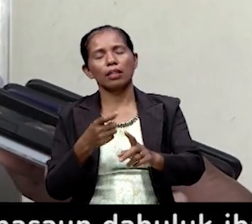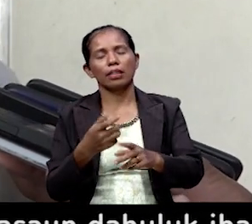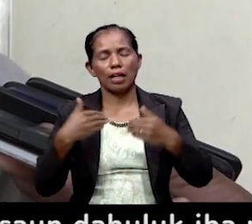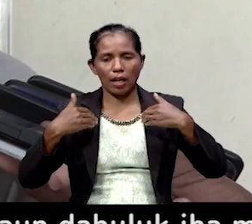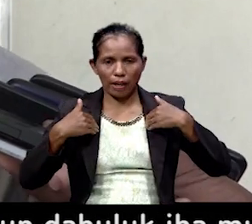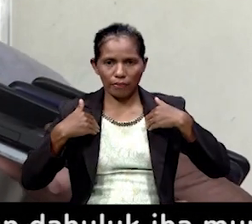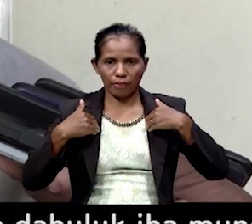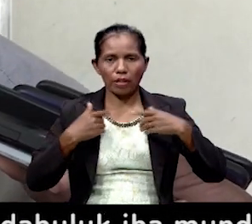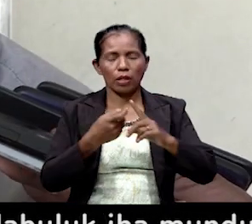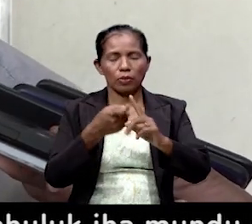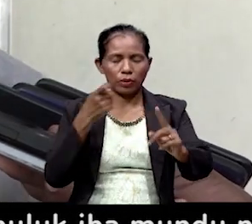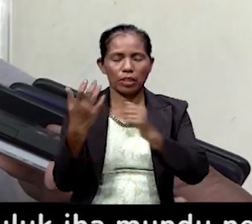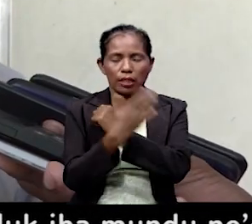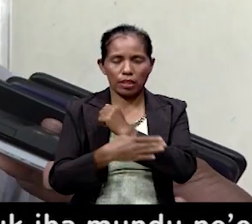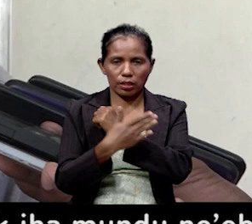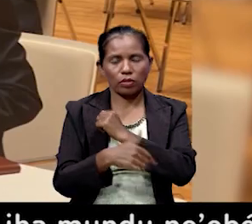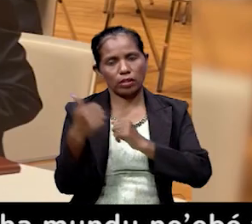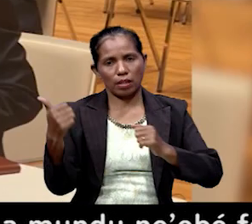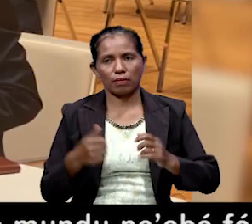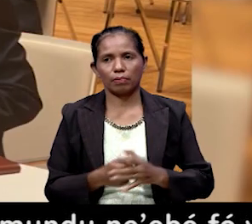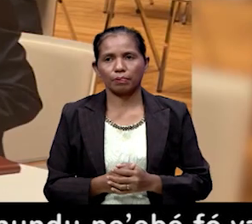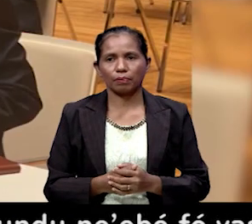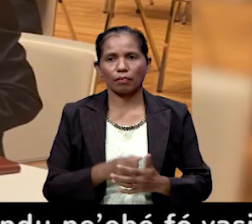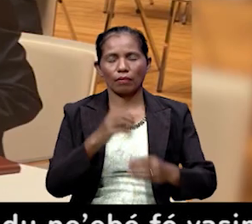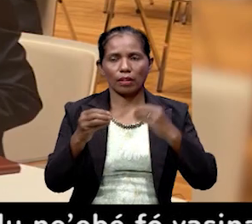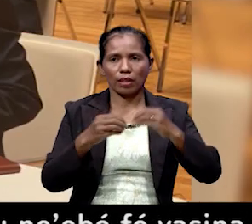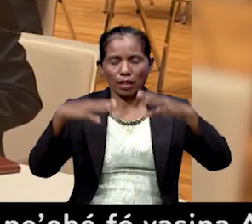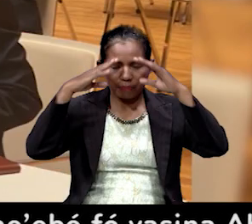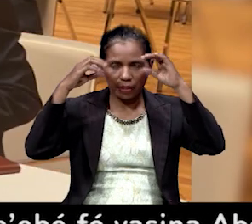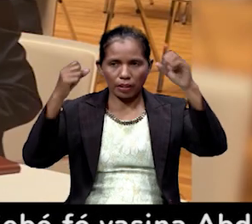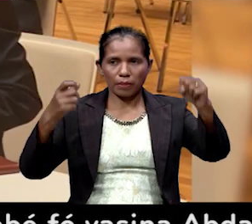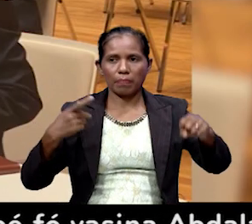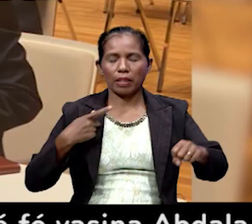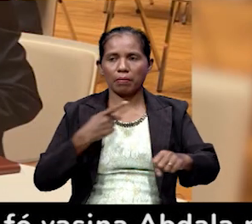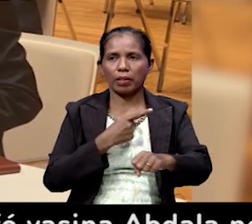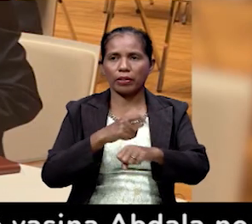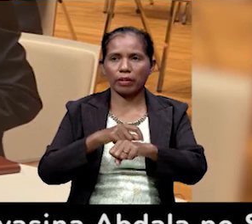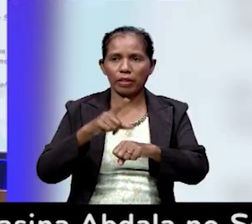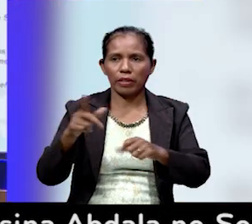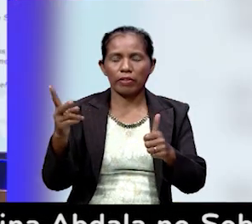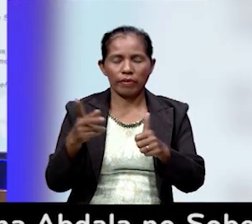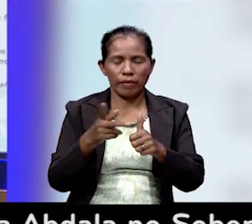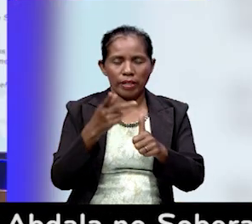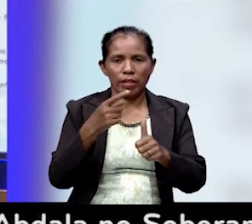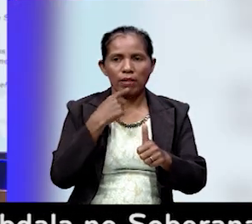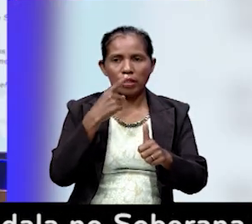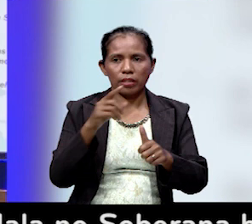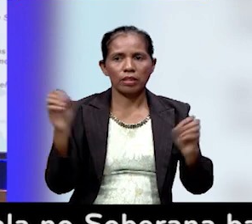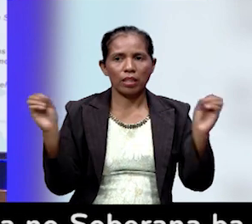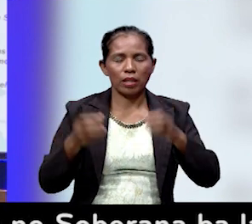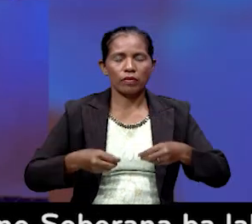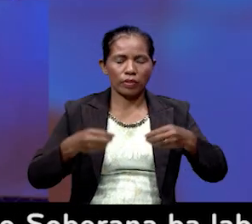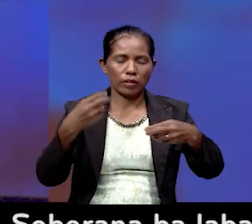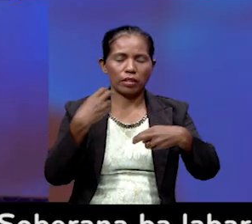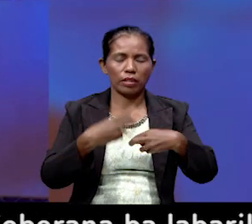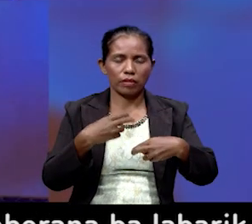depois lhe retamo na itene rain. Relaciona a ausência do presidente do Parlamento Nacional, vice-chefe bancada ne hateten, se ela foi impacto